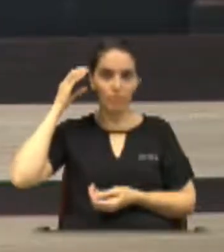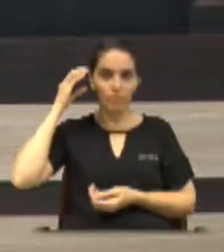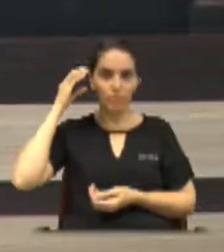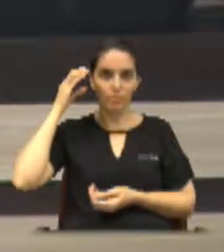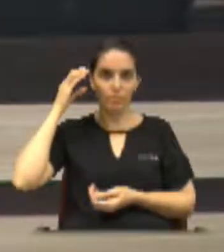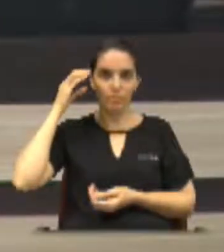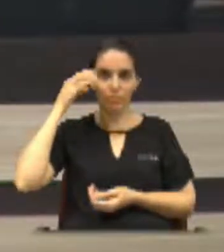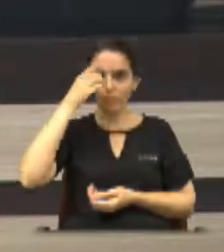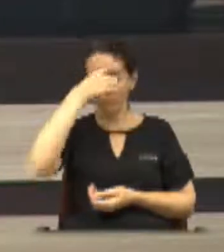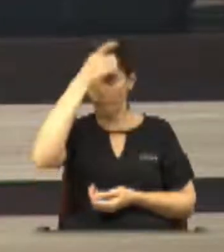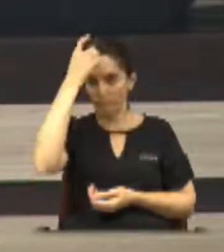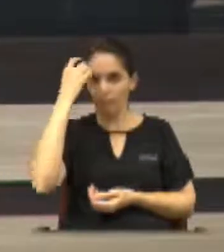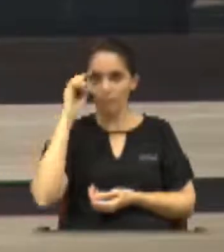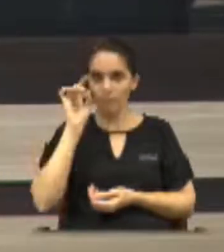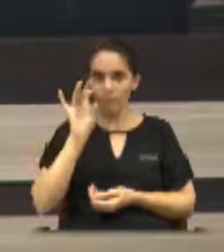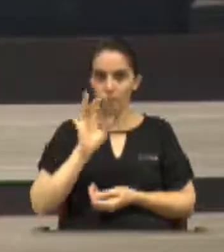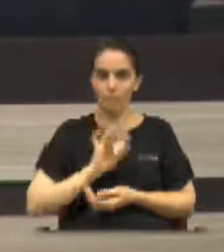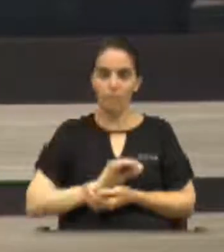Marco Antônio Xavier.